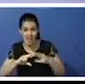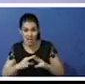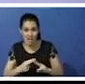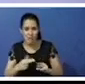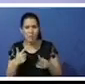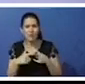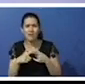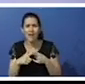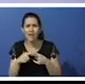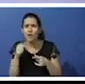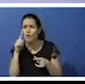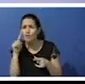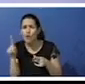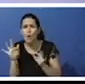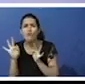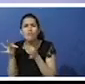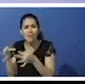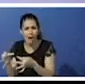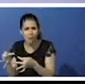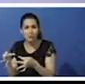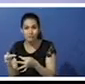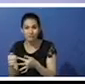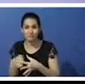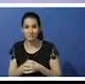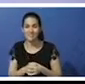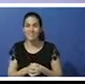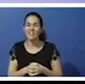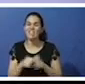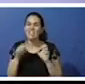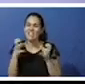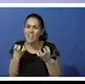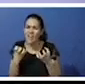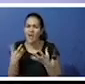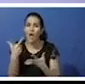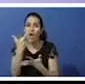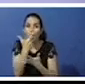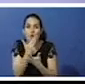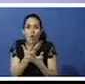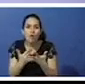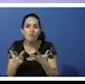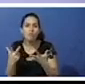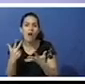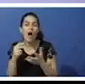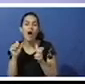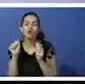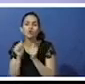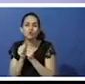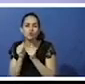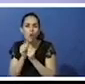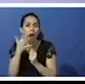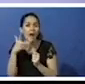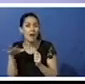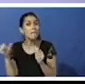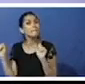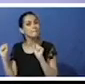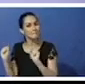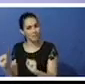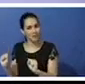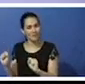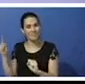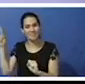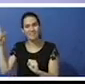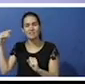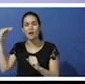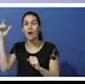mais fácil. Aqui, se você às vezes quiser recortar e fazer com a criança, você também pode. Isso aqui é um banco